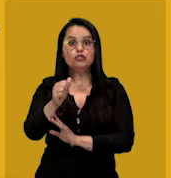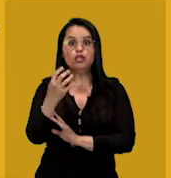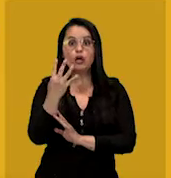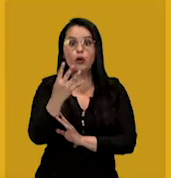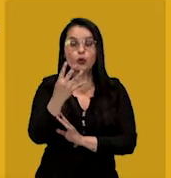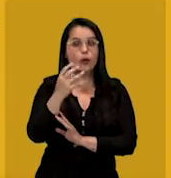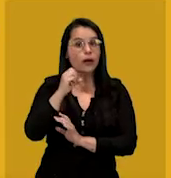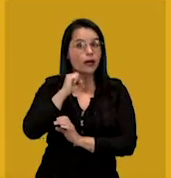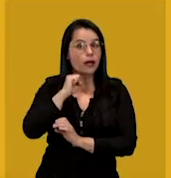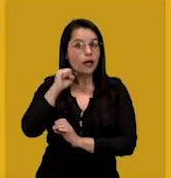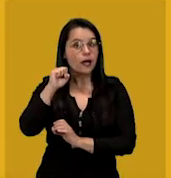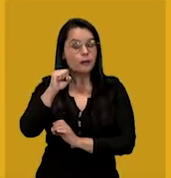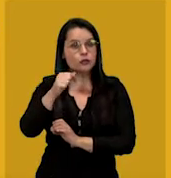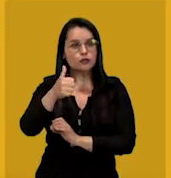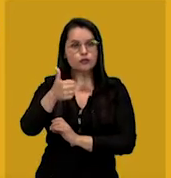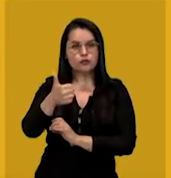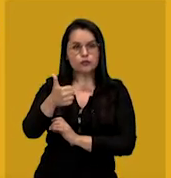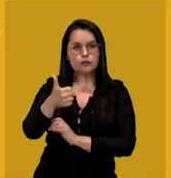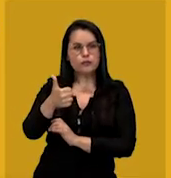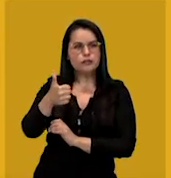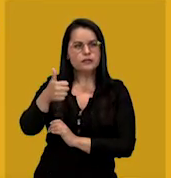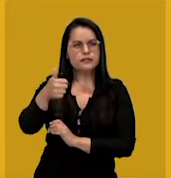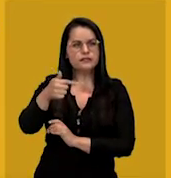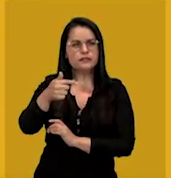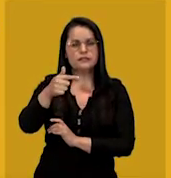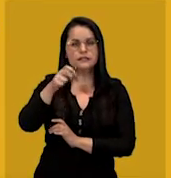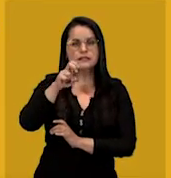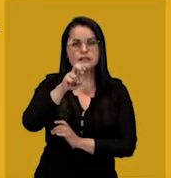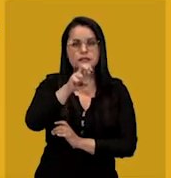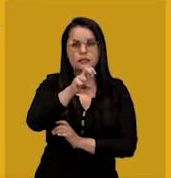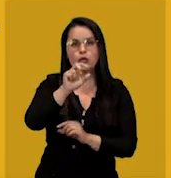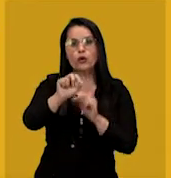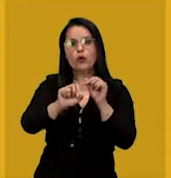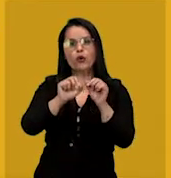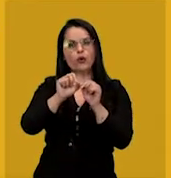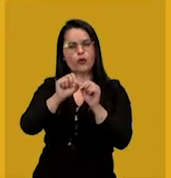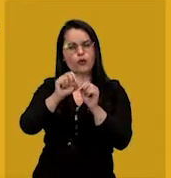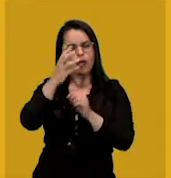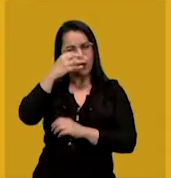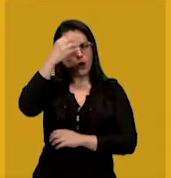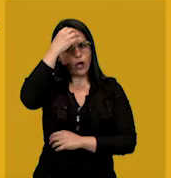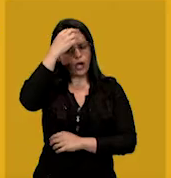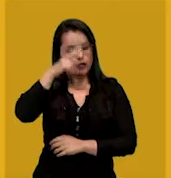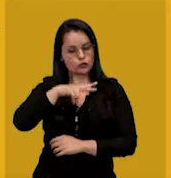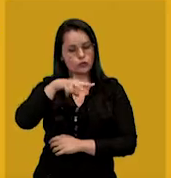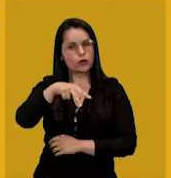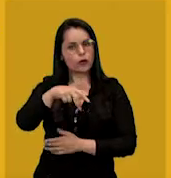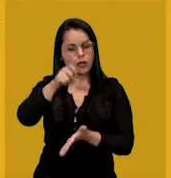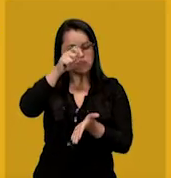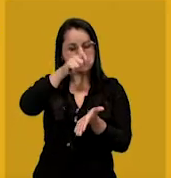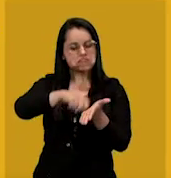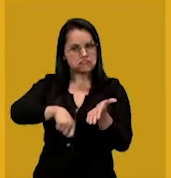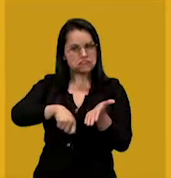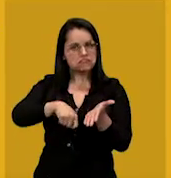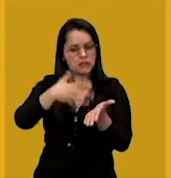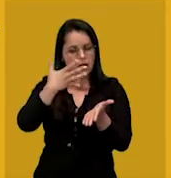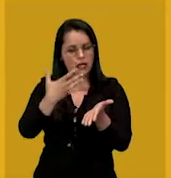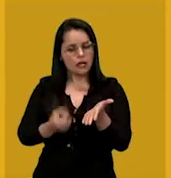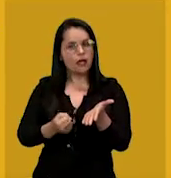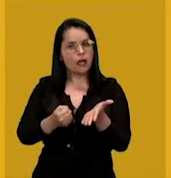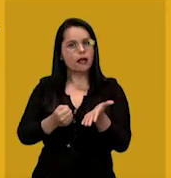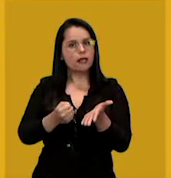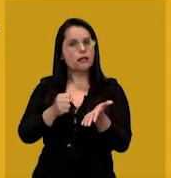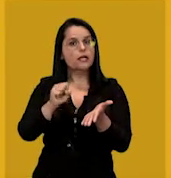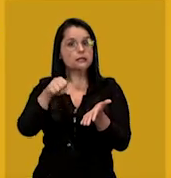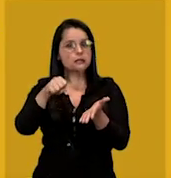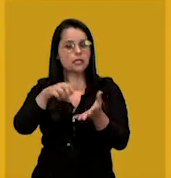abril de 1755 foi que Dom José, rei de Portugal, assinou um decreto permitindo que as